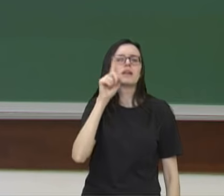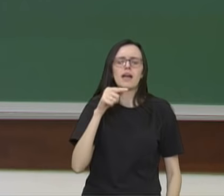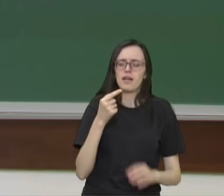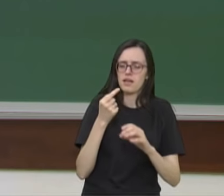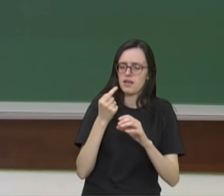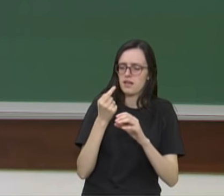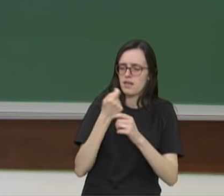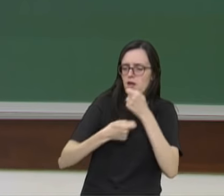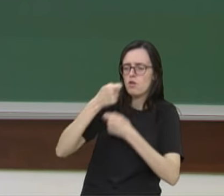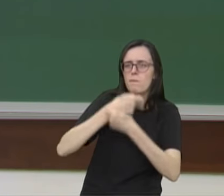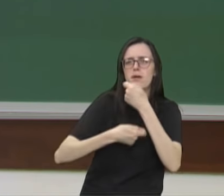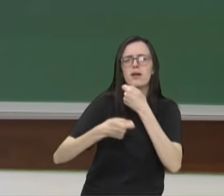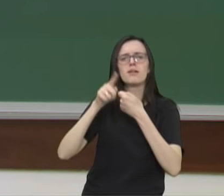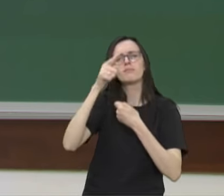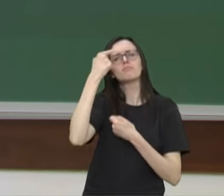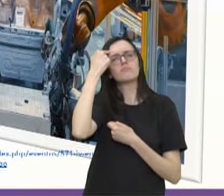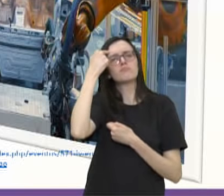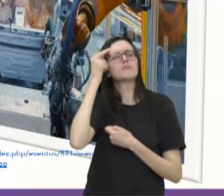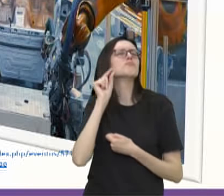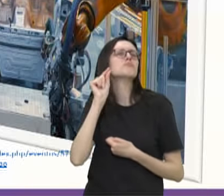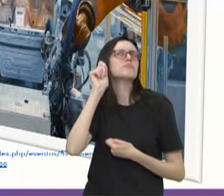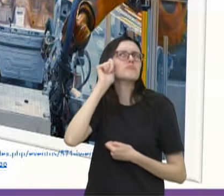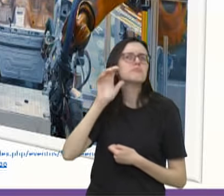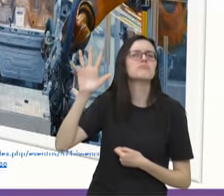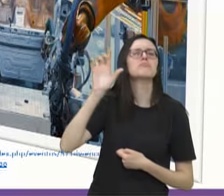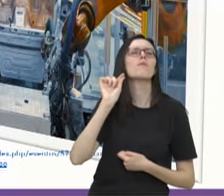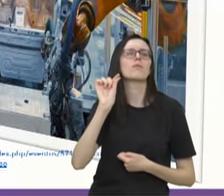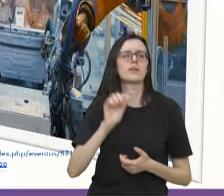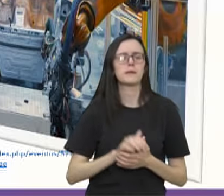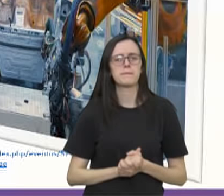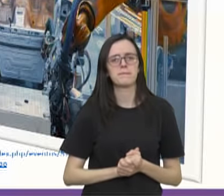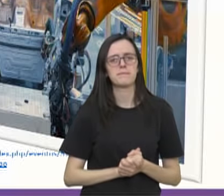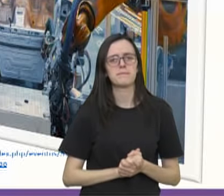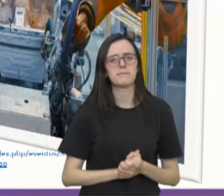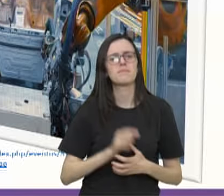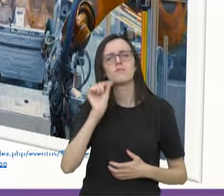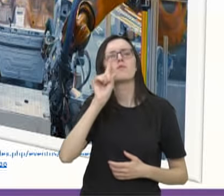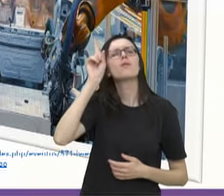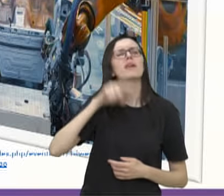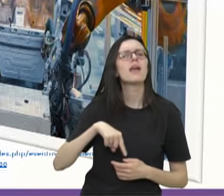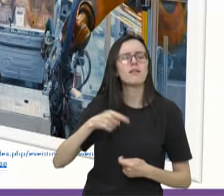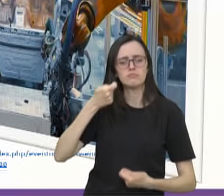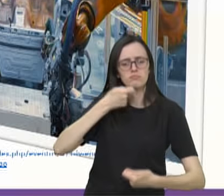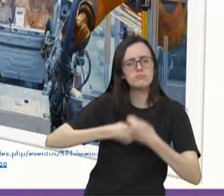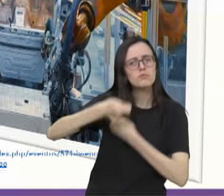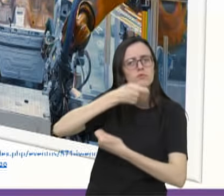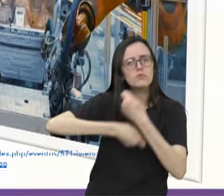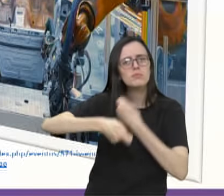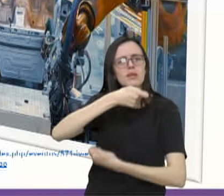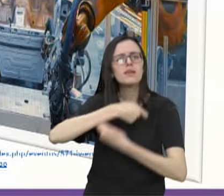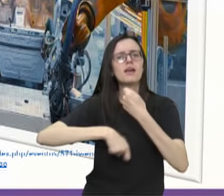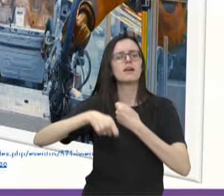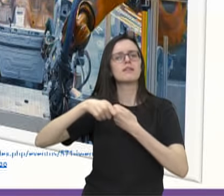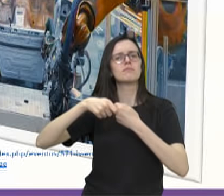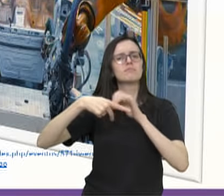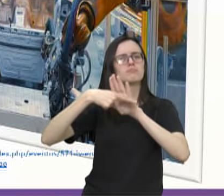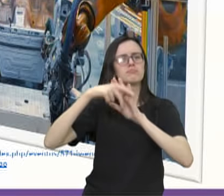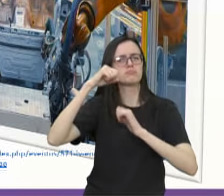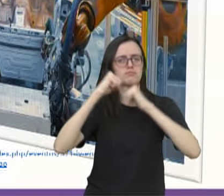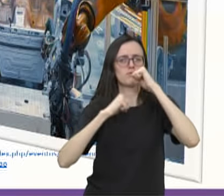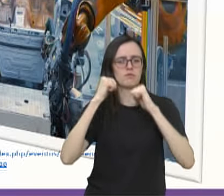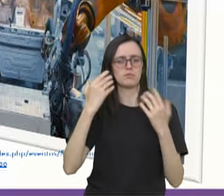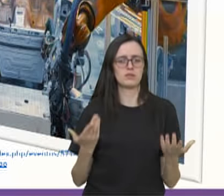aqui que que vem à mente aí de vocês que que a economia industrial ainda e como será que a